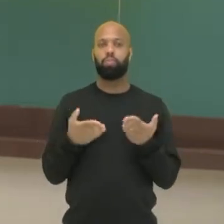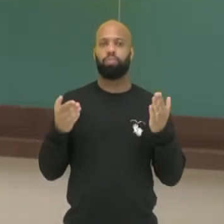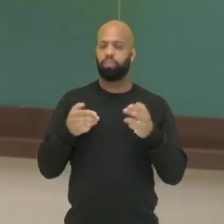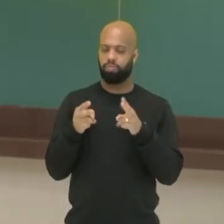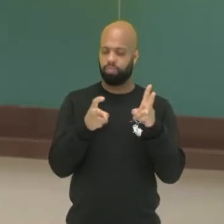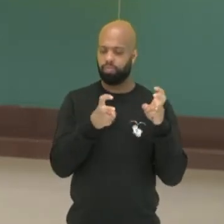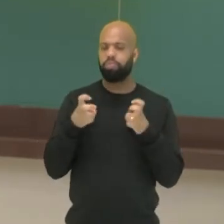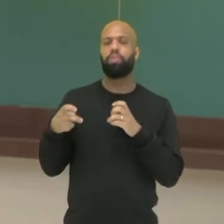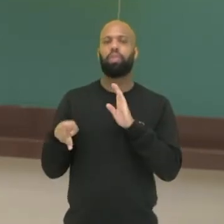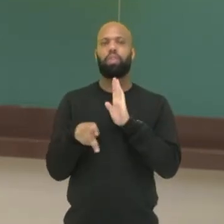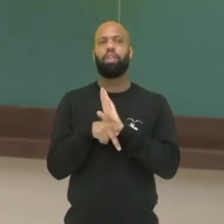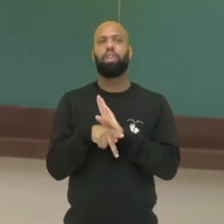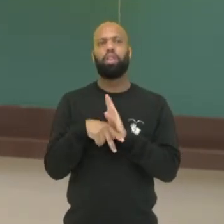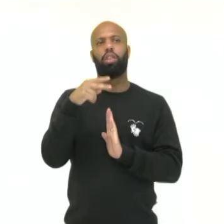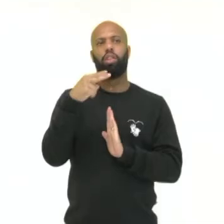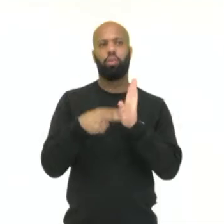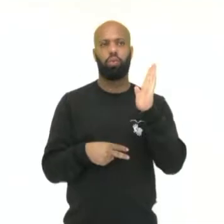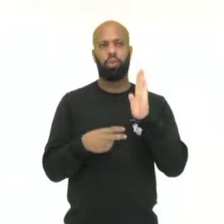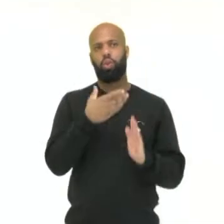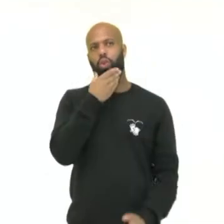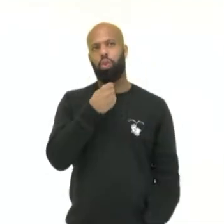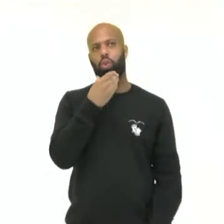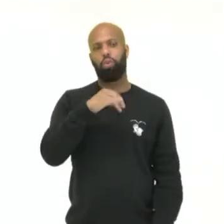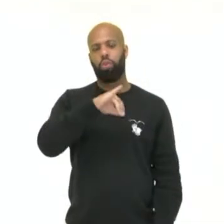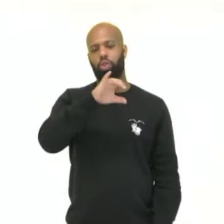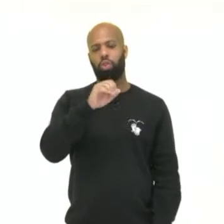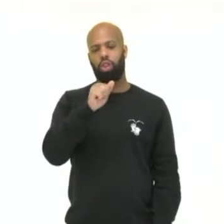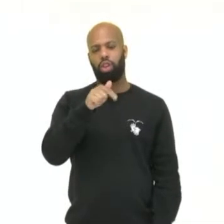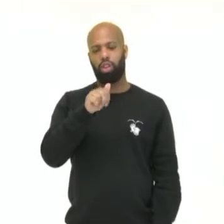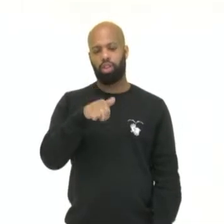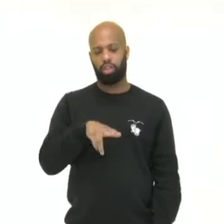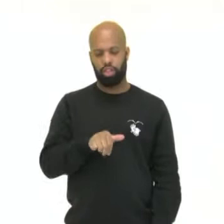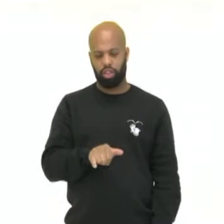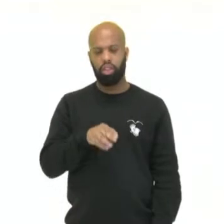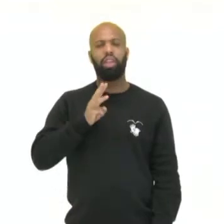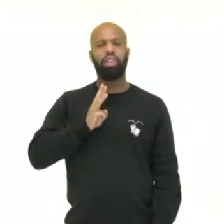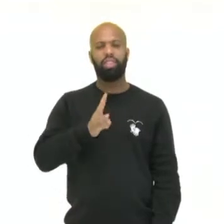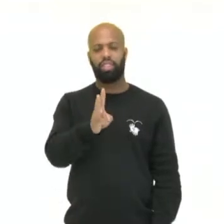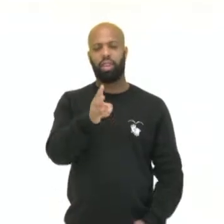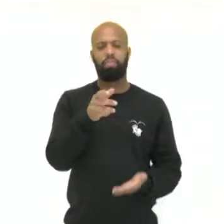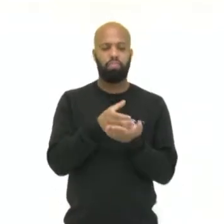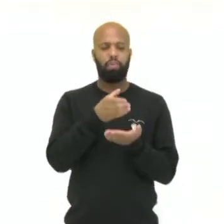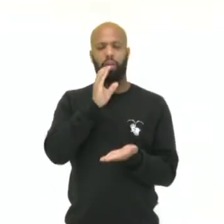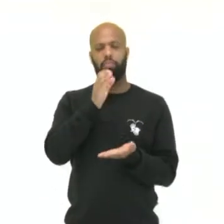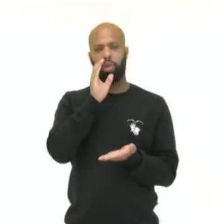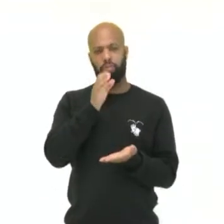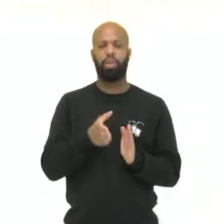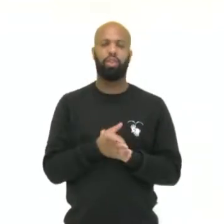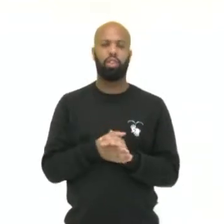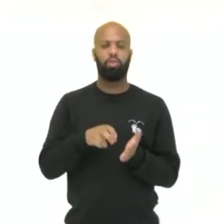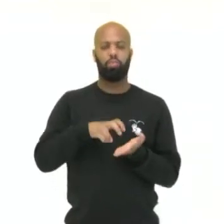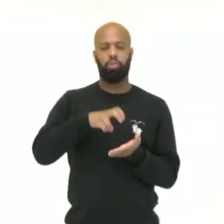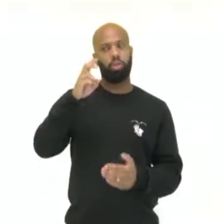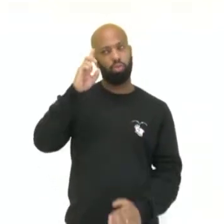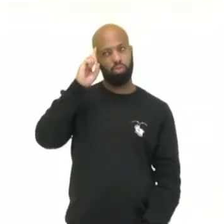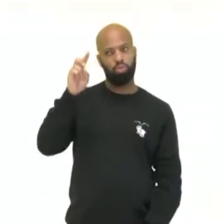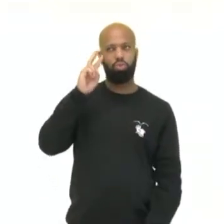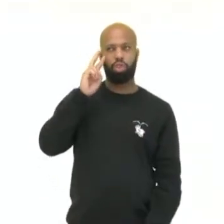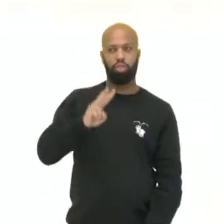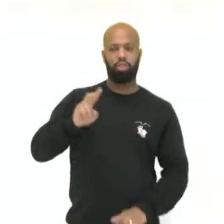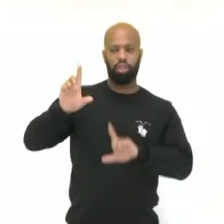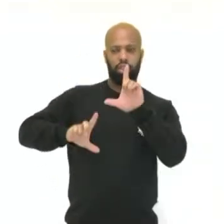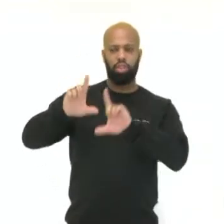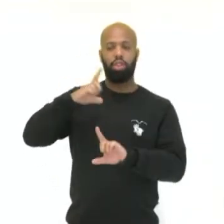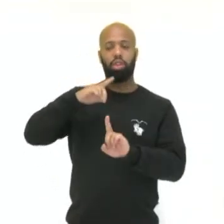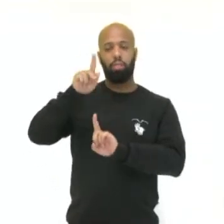leitura então. Joaquim tomava sempre o mesmo iogurte pela manhã. Um dia viu na televisão um produto com a imagem de um personagem que ele